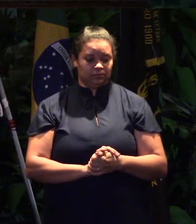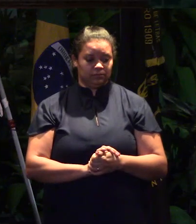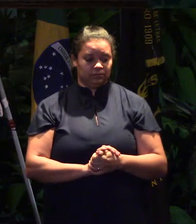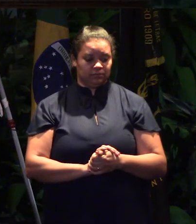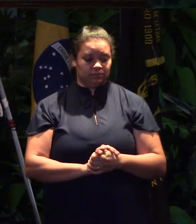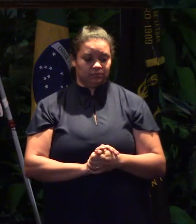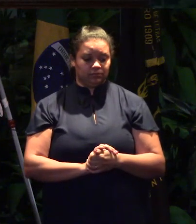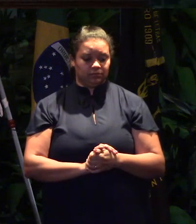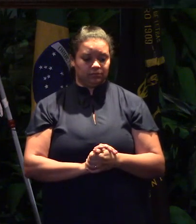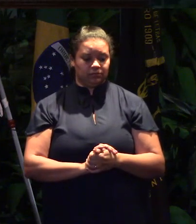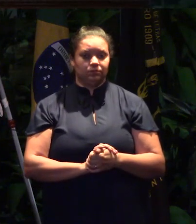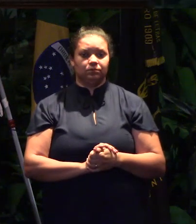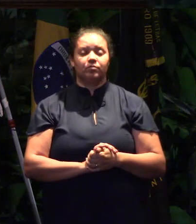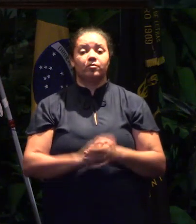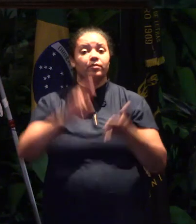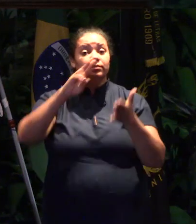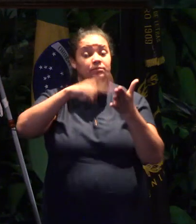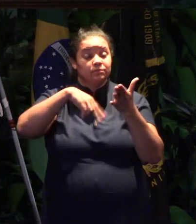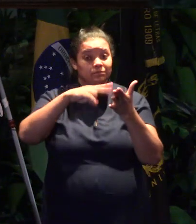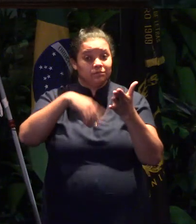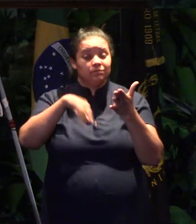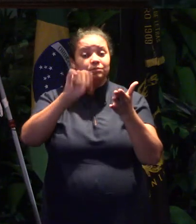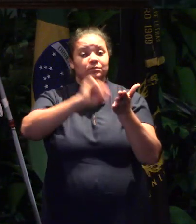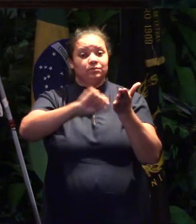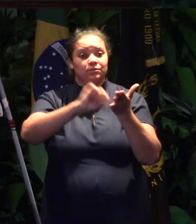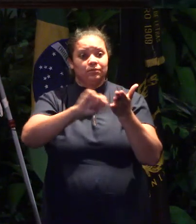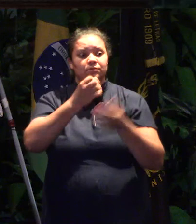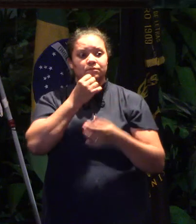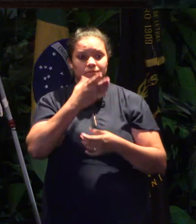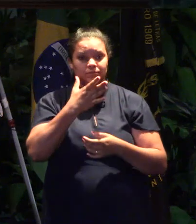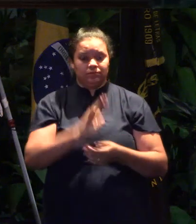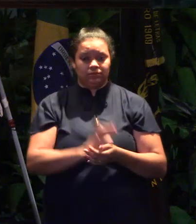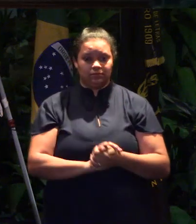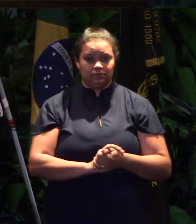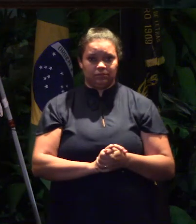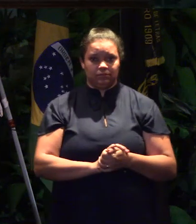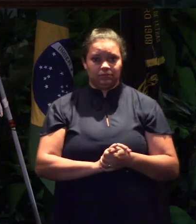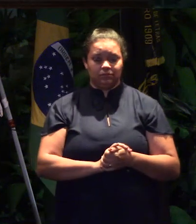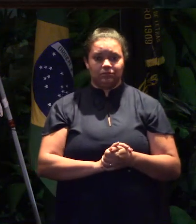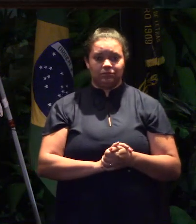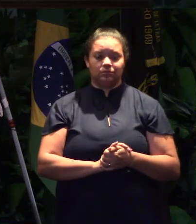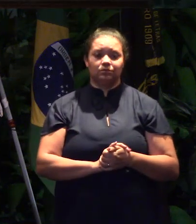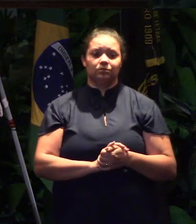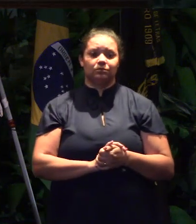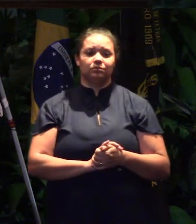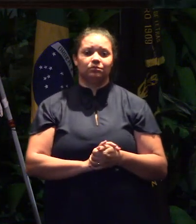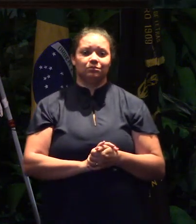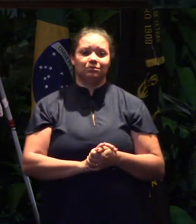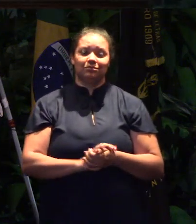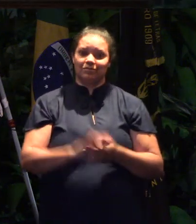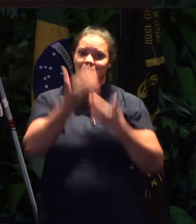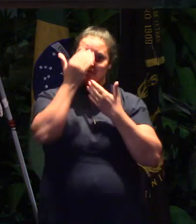mais uma vez repetindo a palavra, o universo da leitura e da escrita. Muito assim, saudações ao menino Louis Braille,